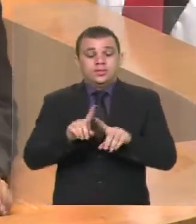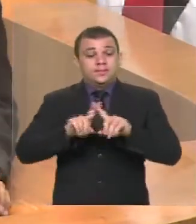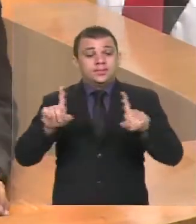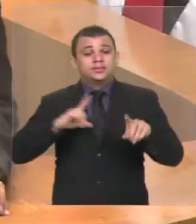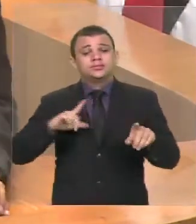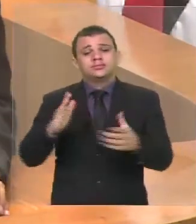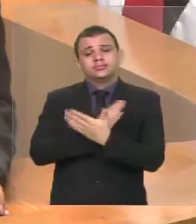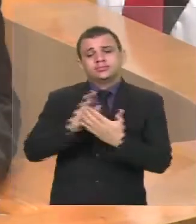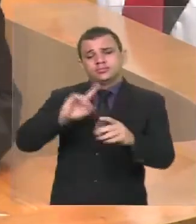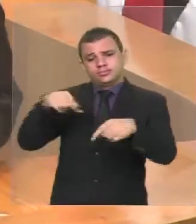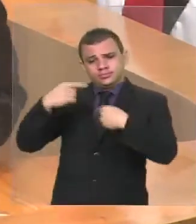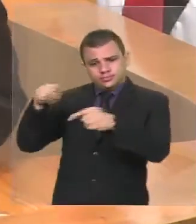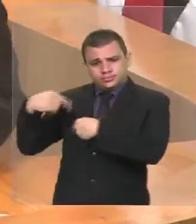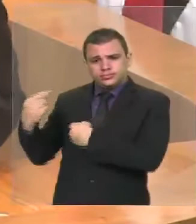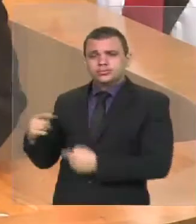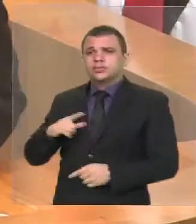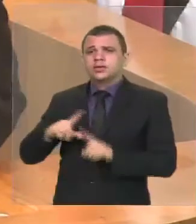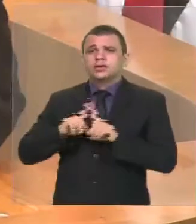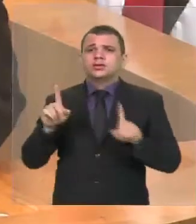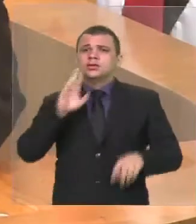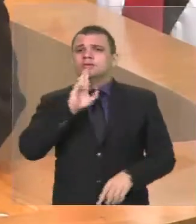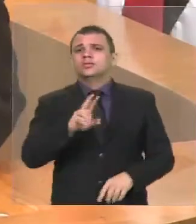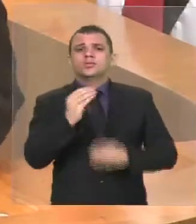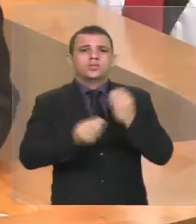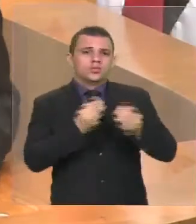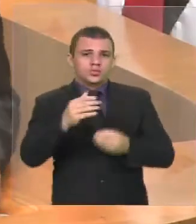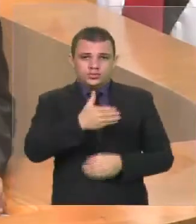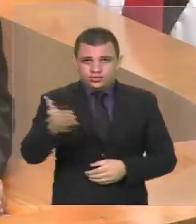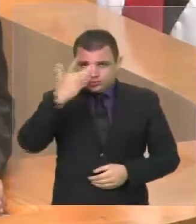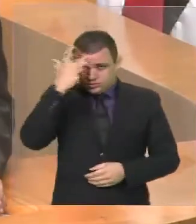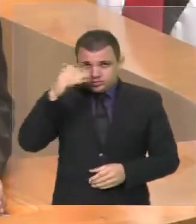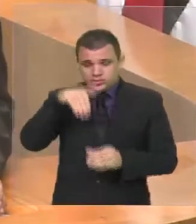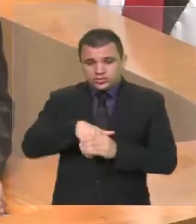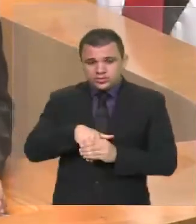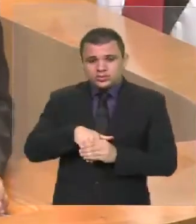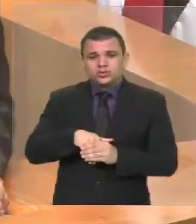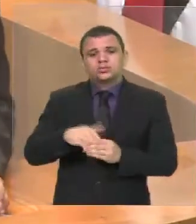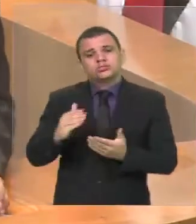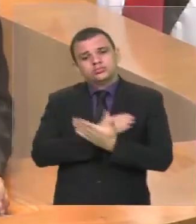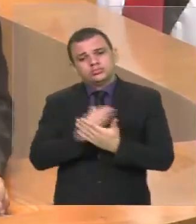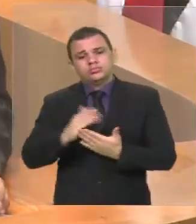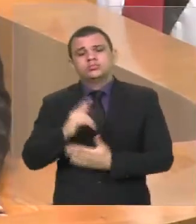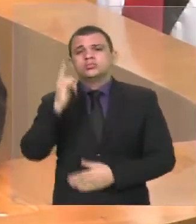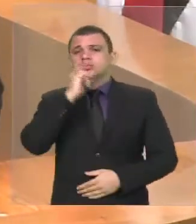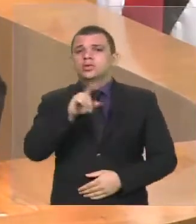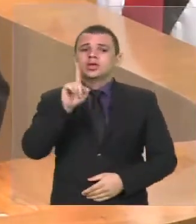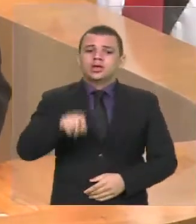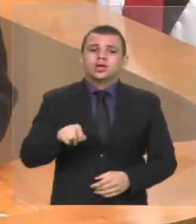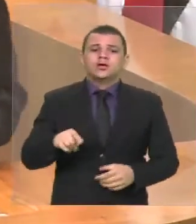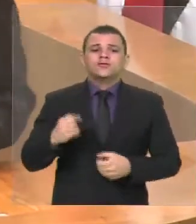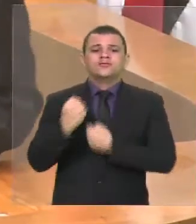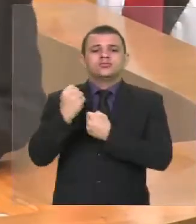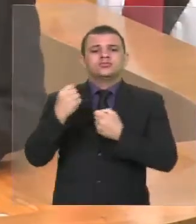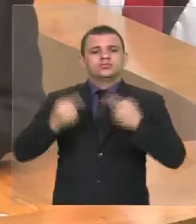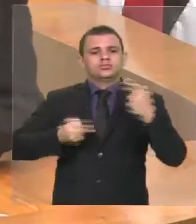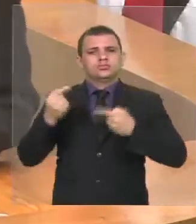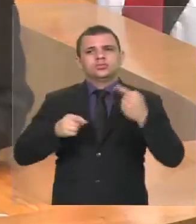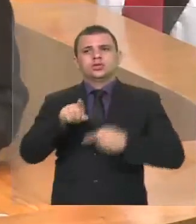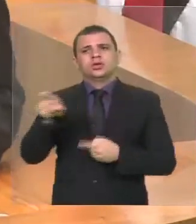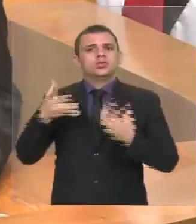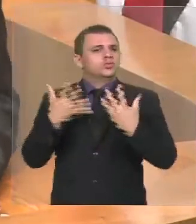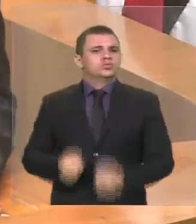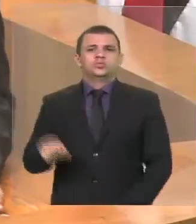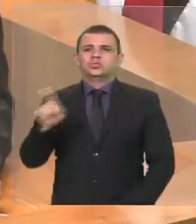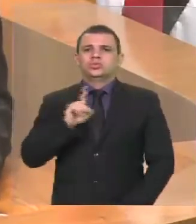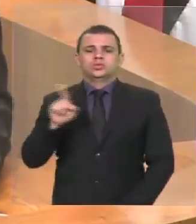eleitorado, que parte conseguiu, foi enganado por forças políticas que não toleram ser contrariados